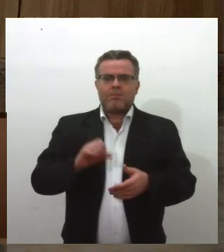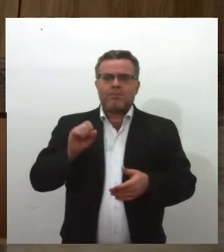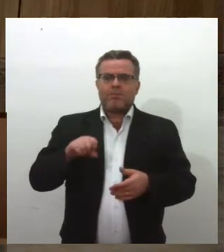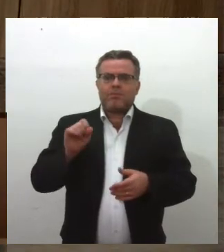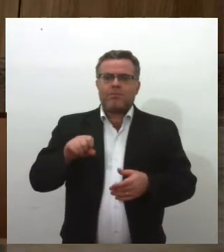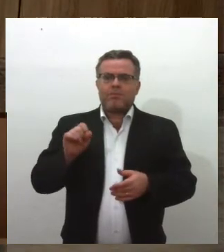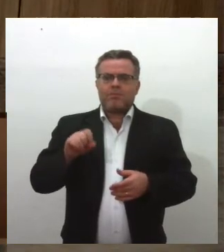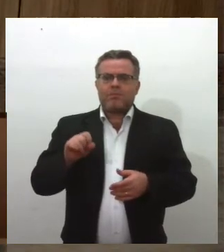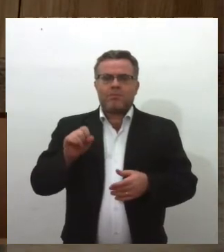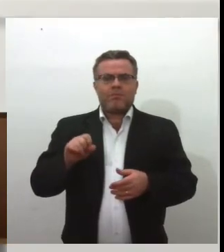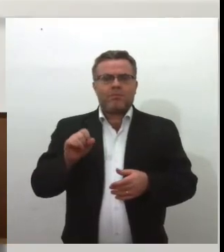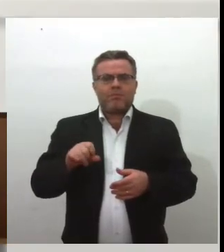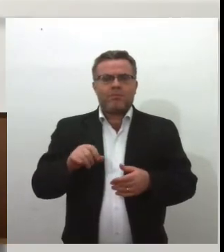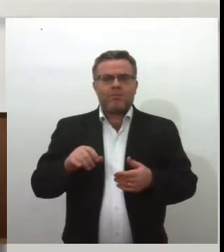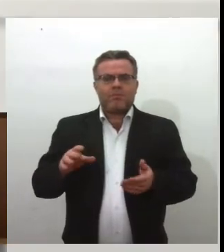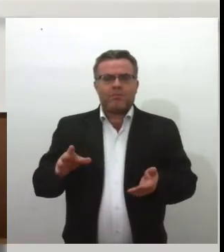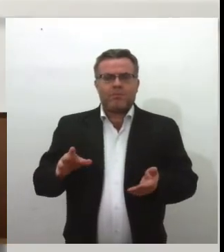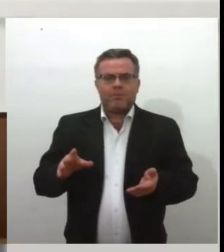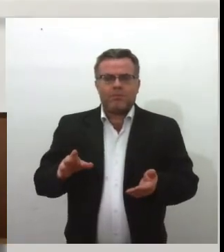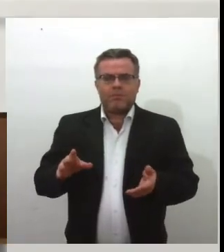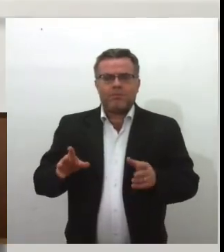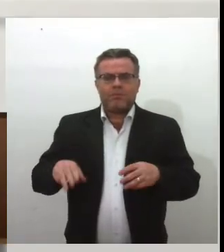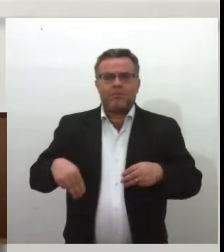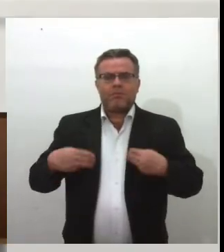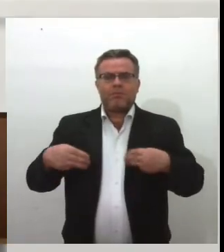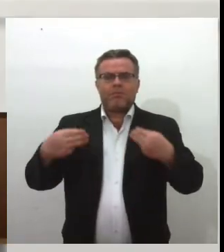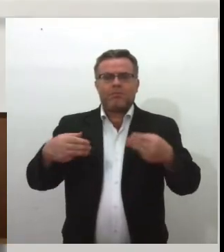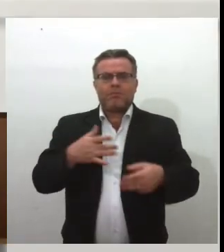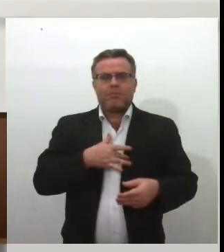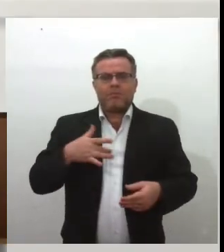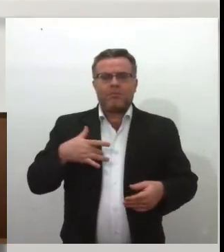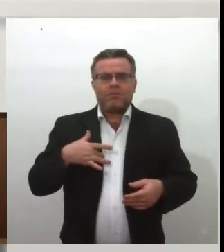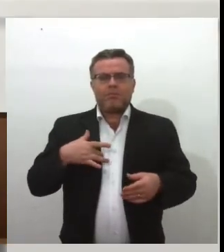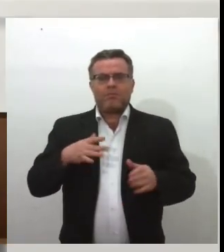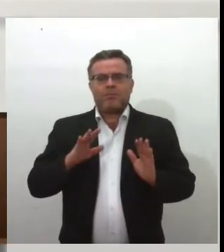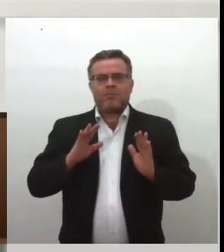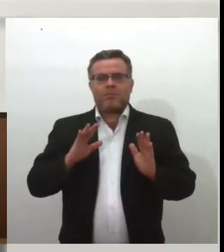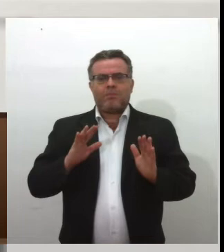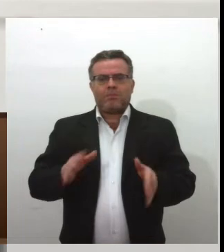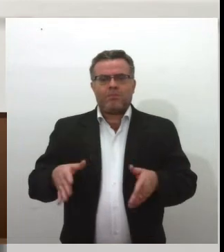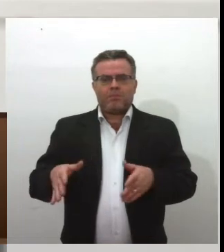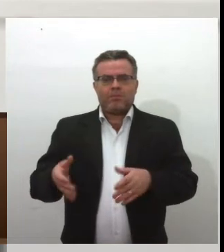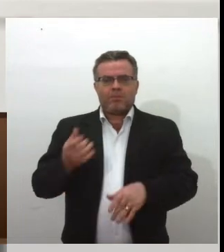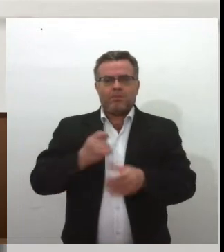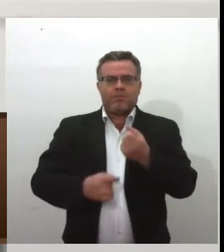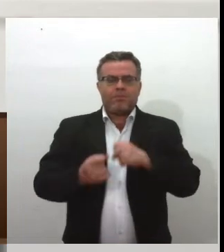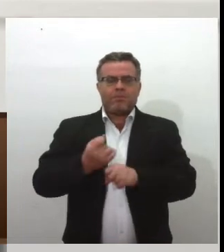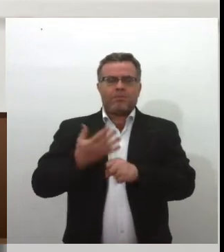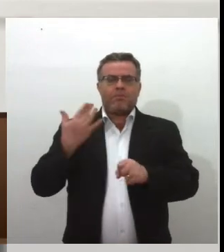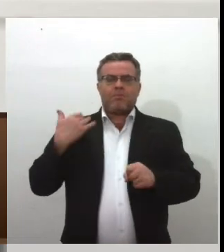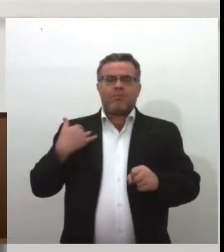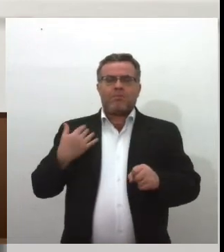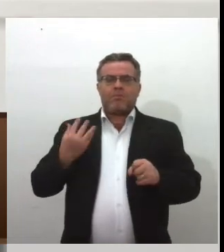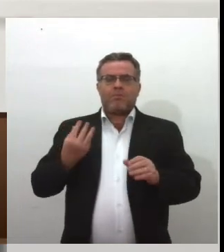Sim, o Ministério da Saúde lançou, o ano passado, uma portaria